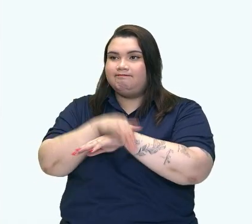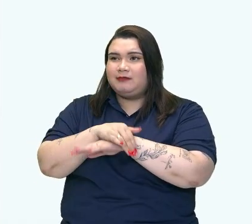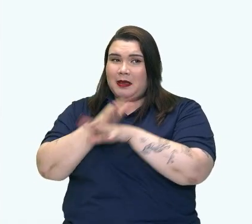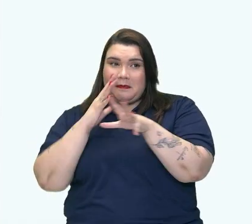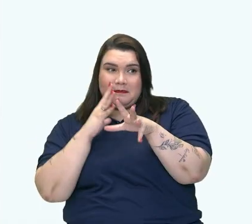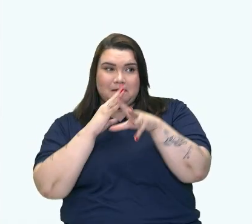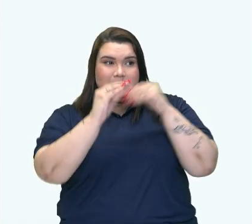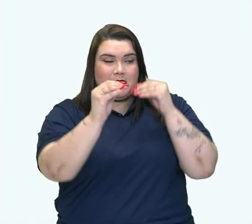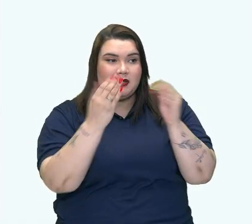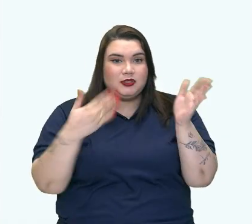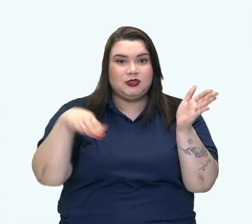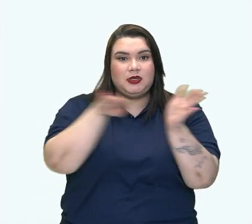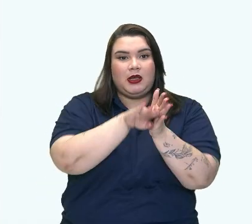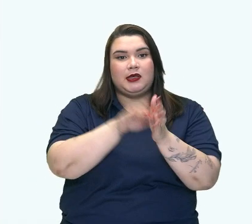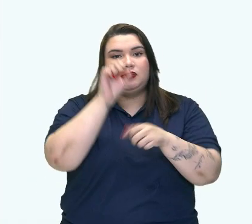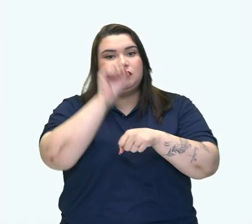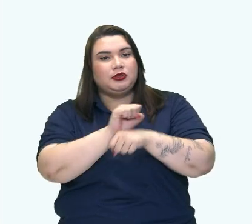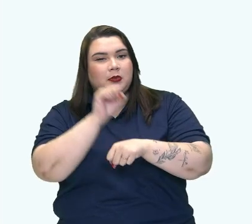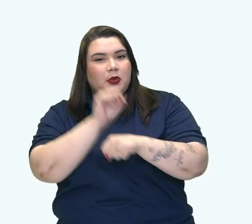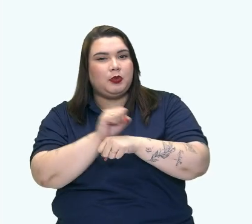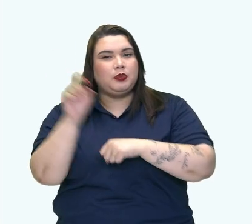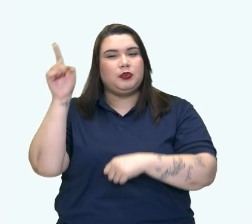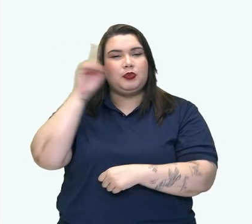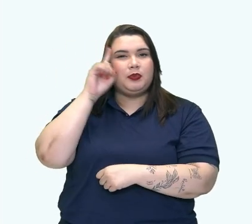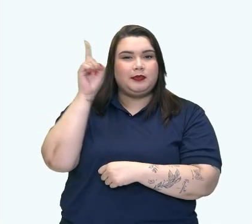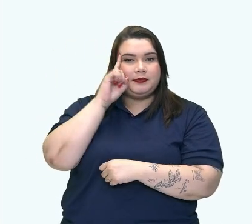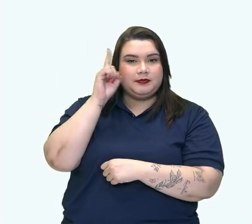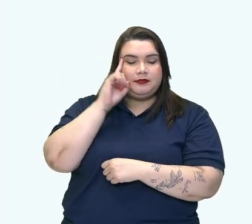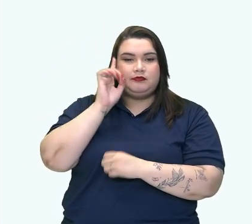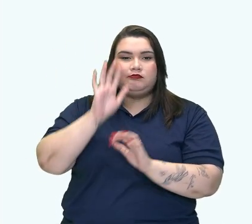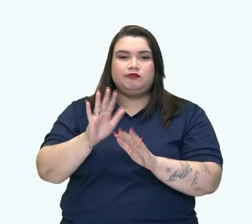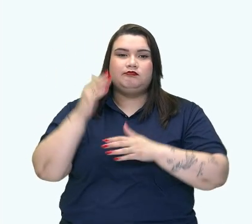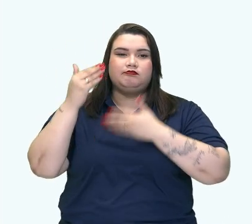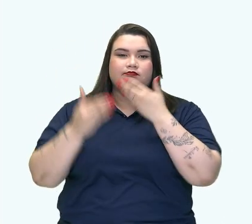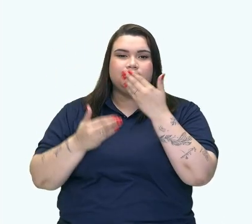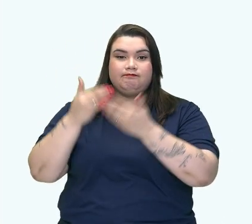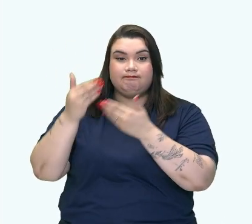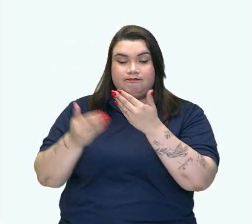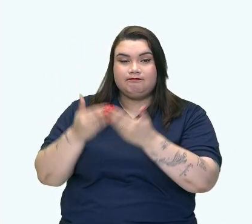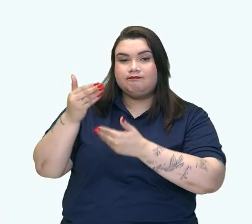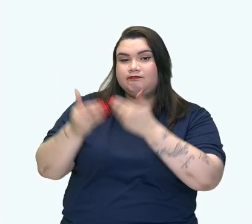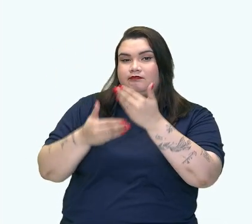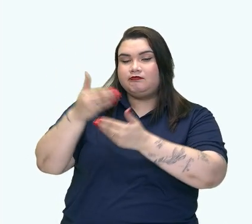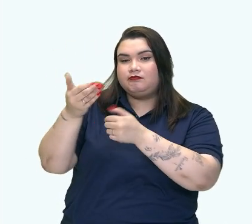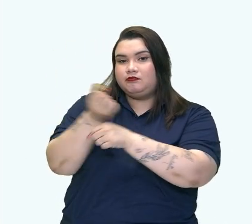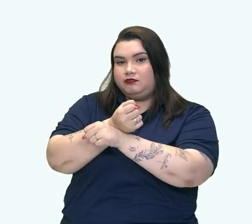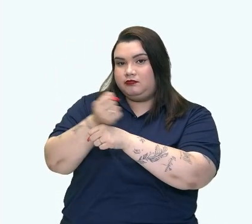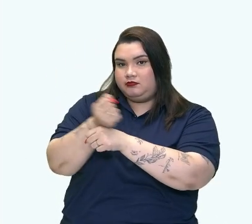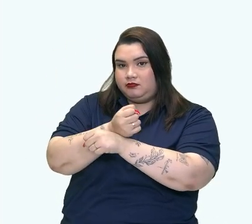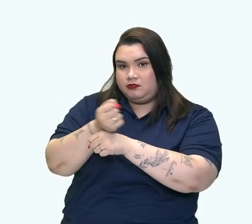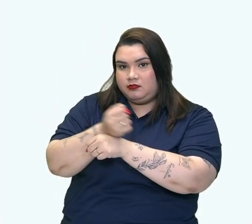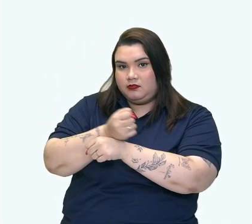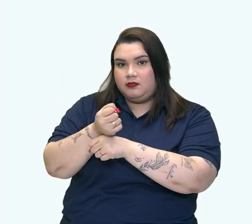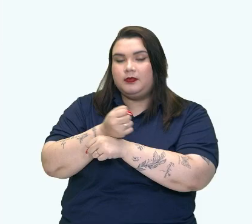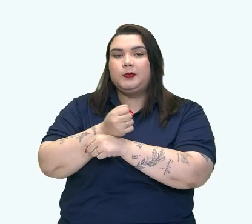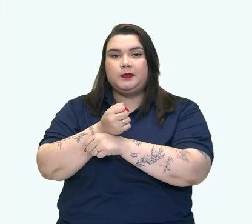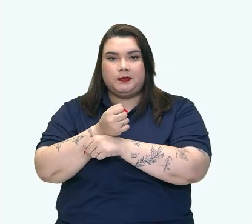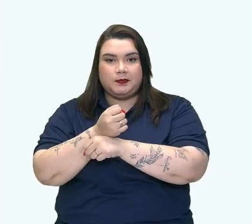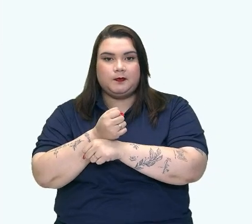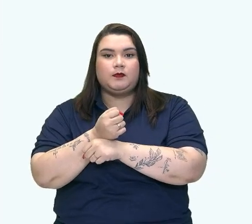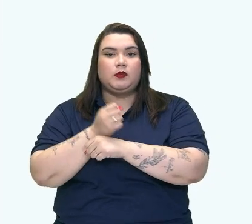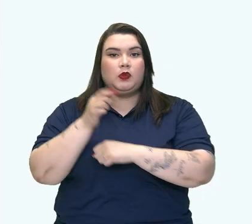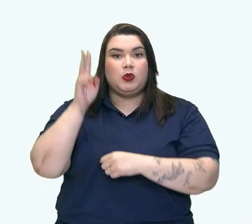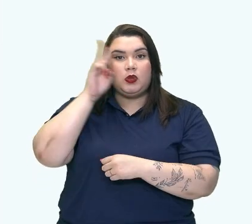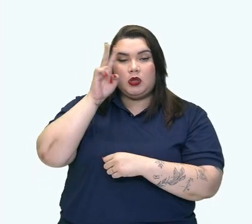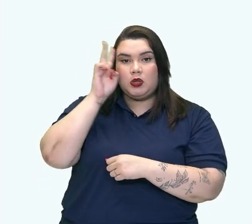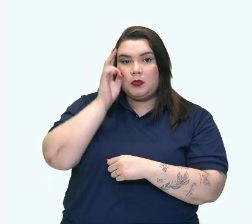para o compromisso assumido todos os dias. Todos os dias. Com o passar dos anos, a